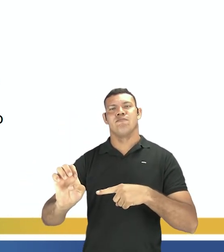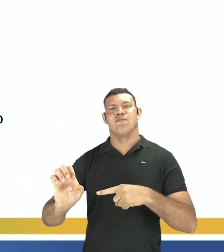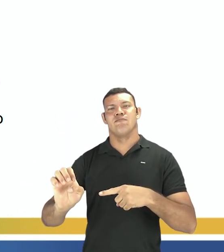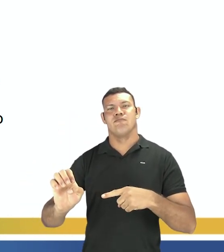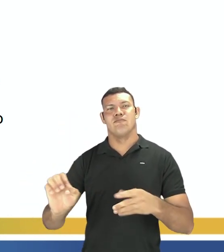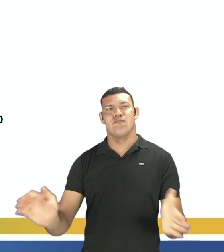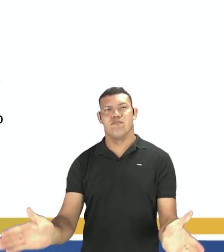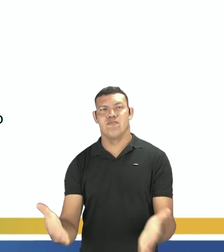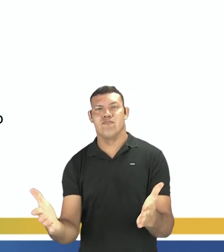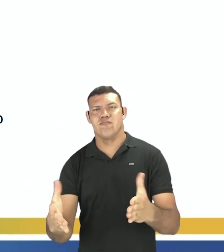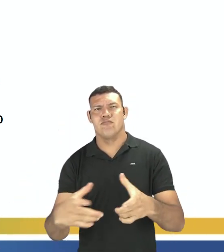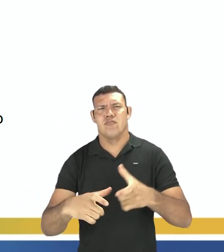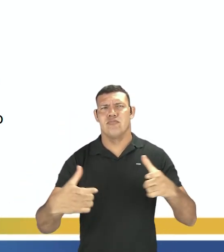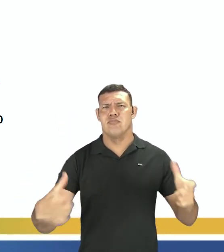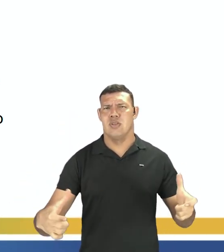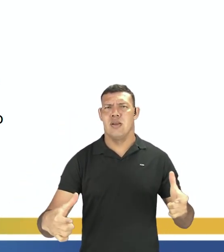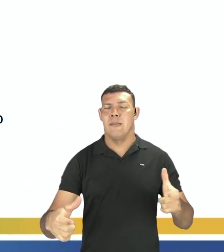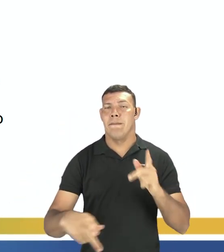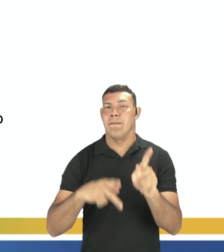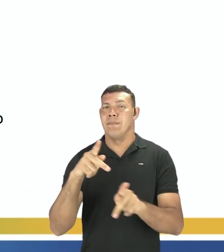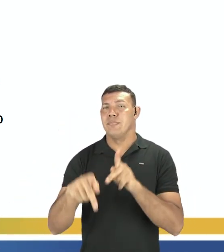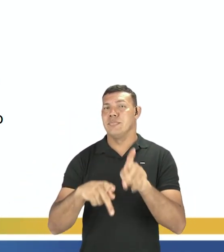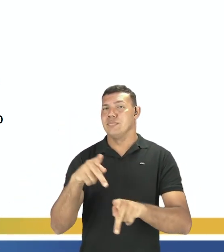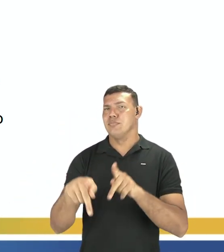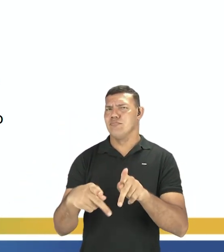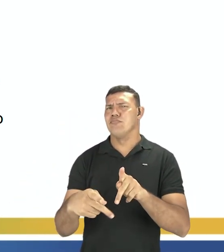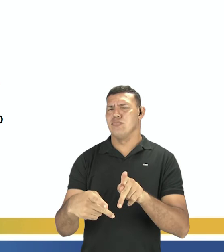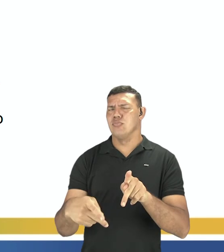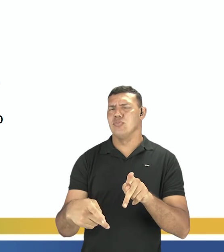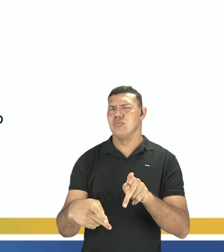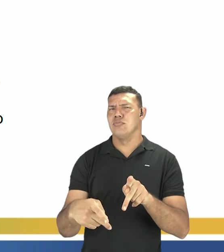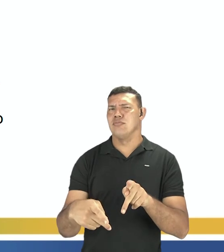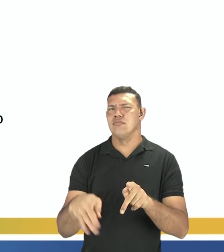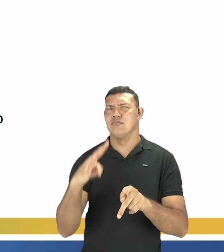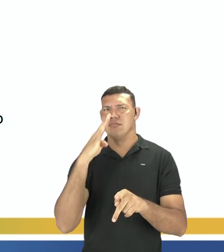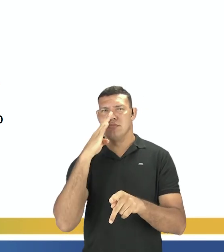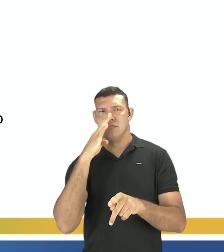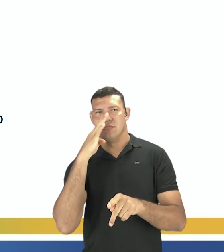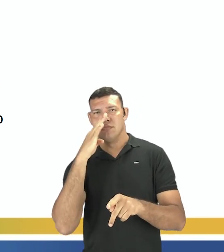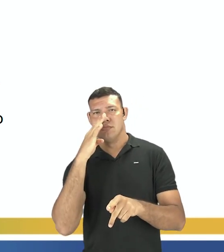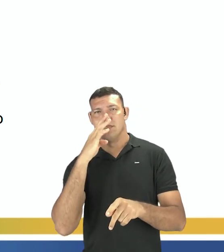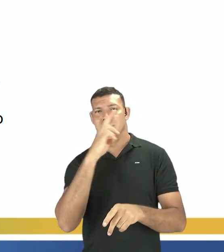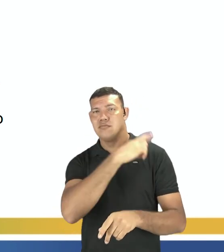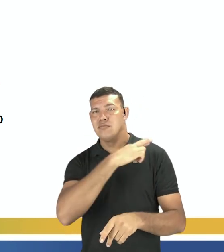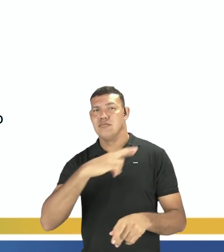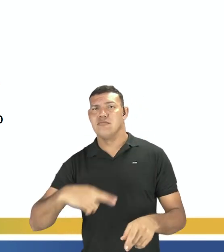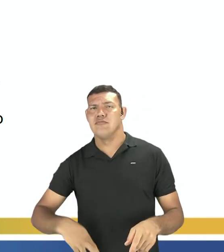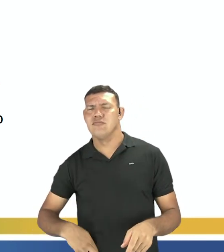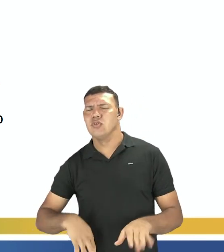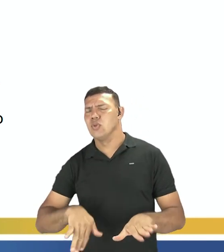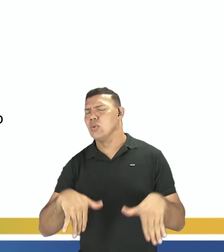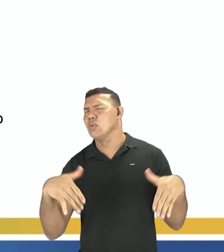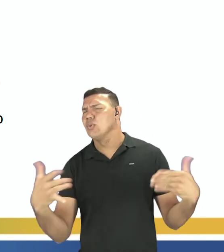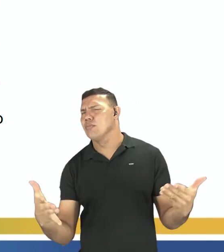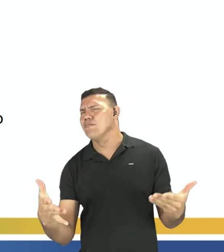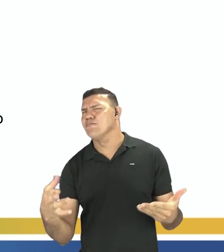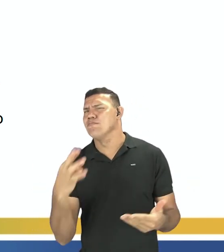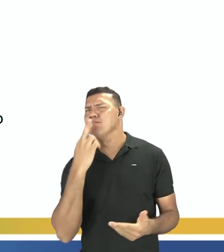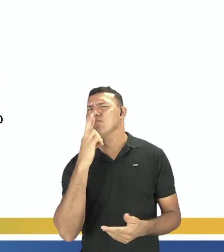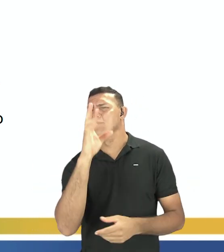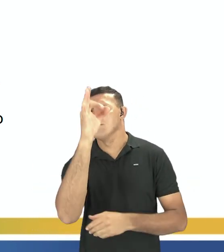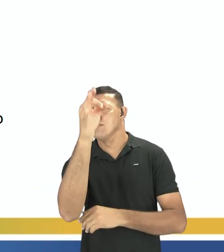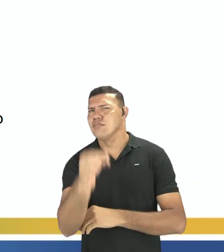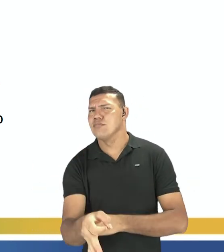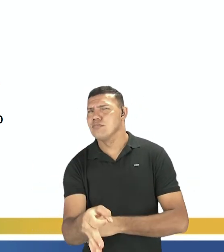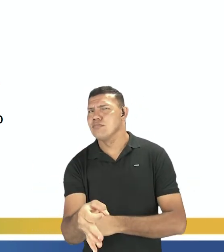ampla participação popular obtida no processo da proclamação. E aí, pessoal, qual seria a